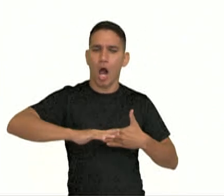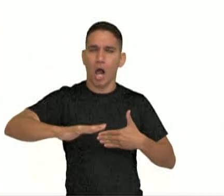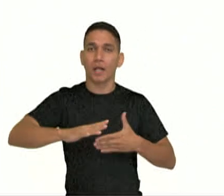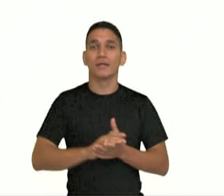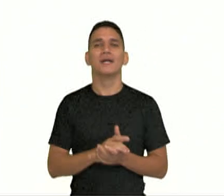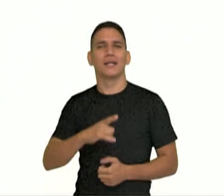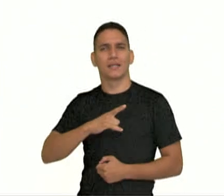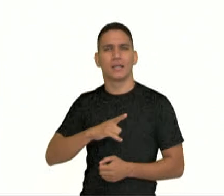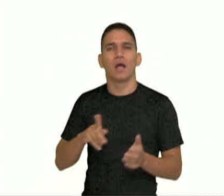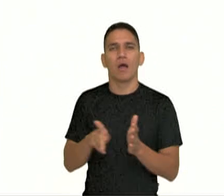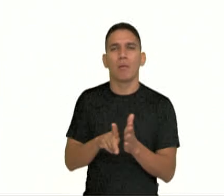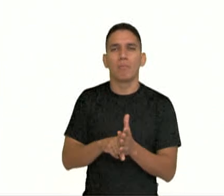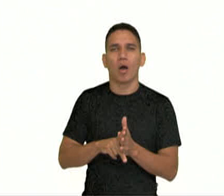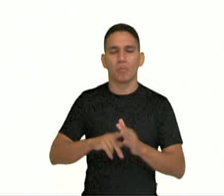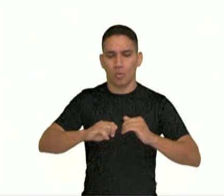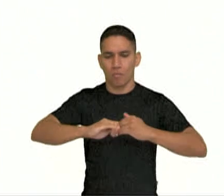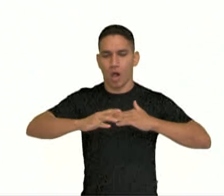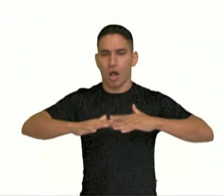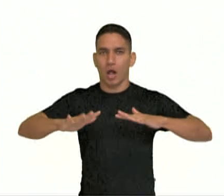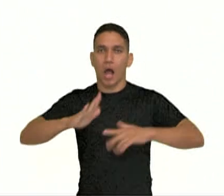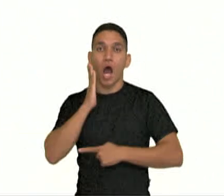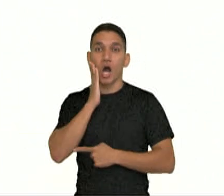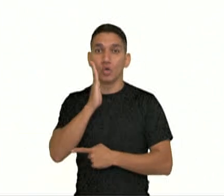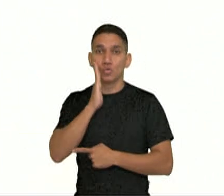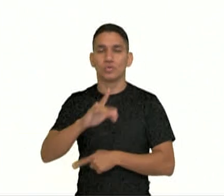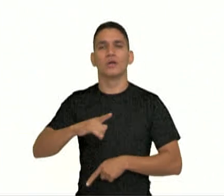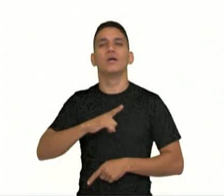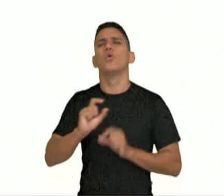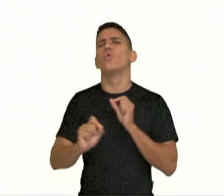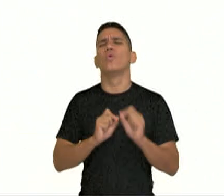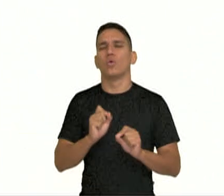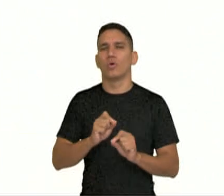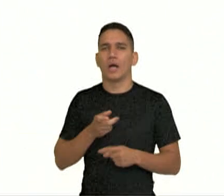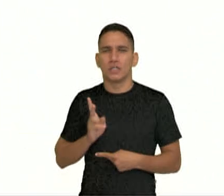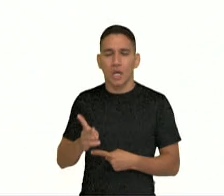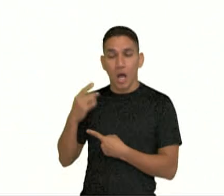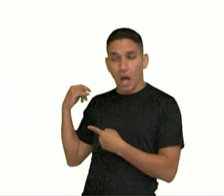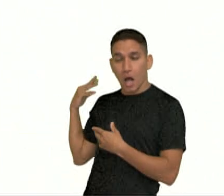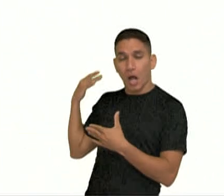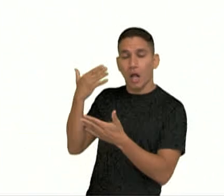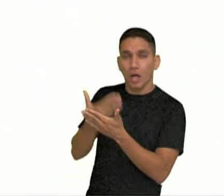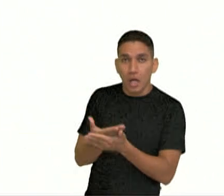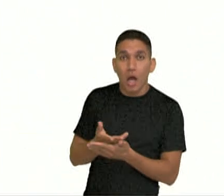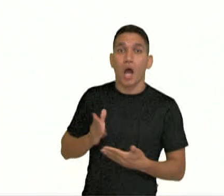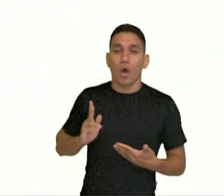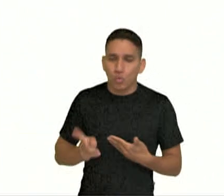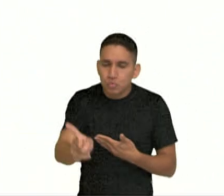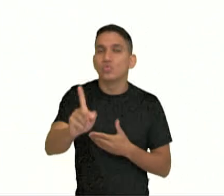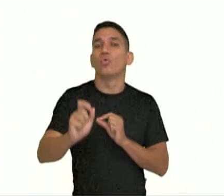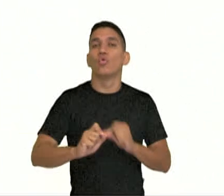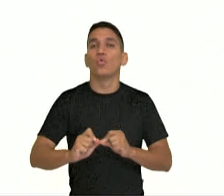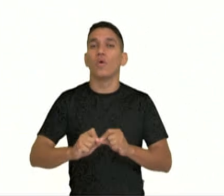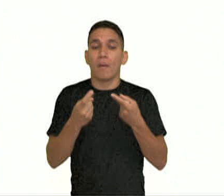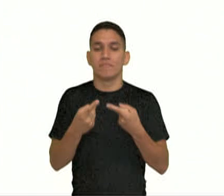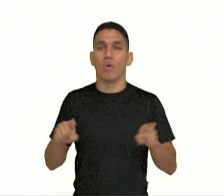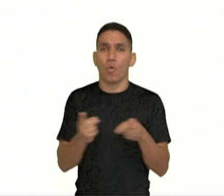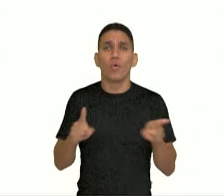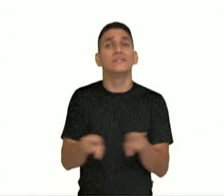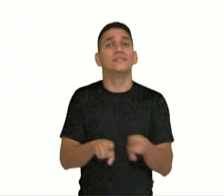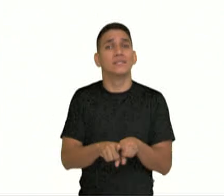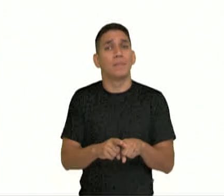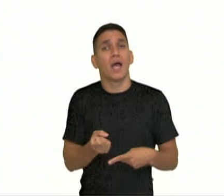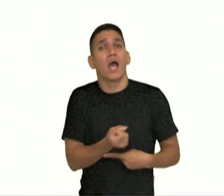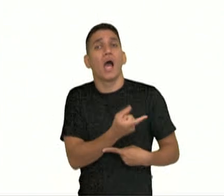aparelhos de áudio já foram e continuam sendo usados para a reprodução de música e diferentes